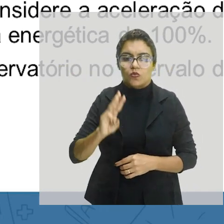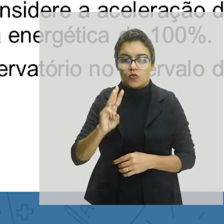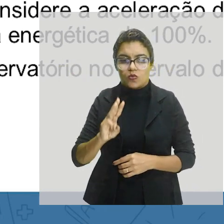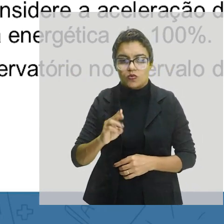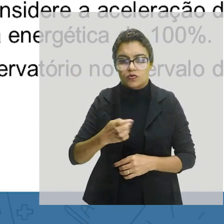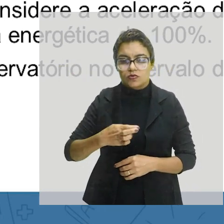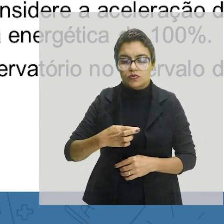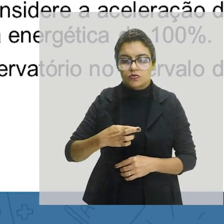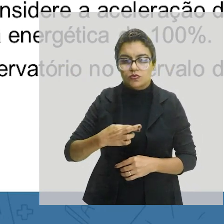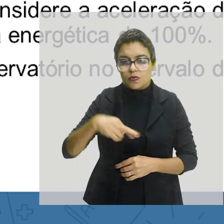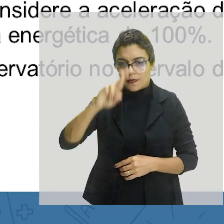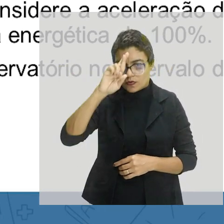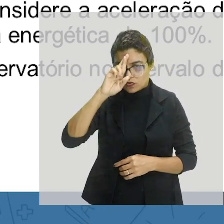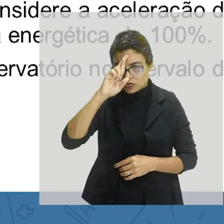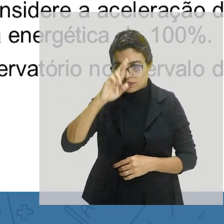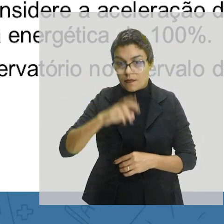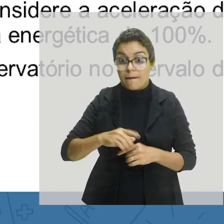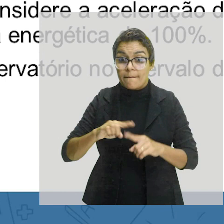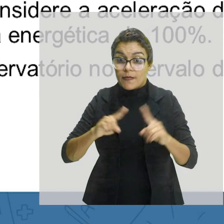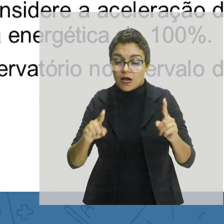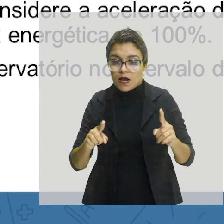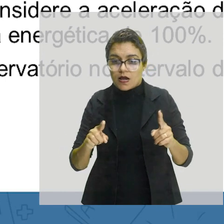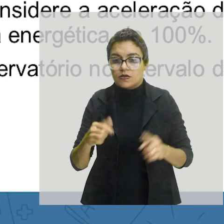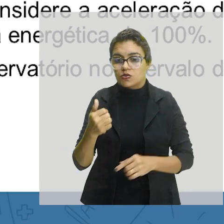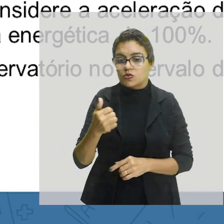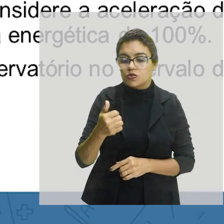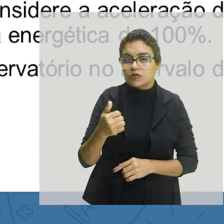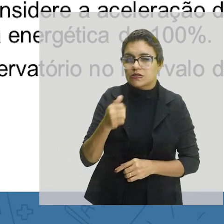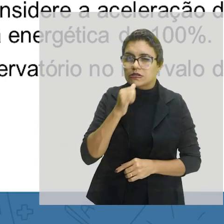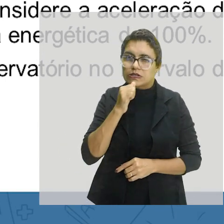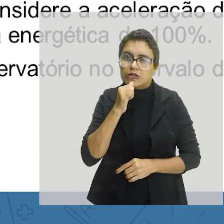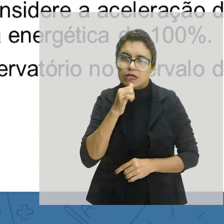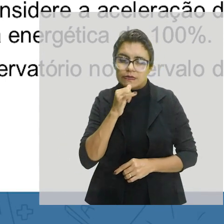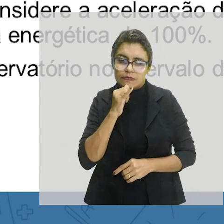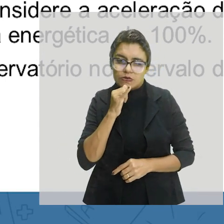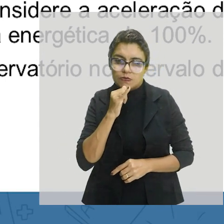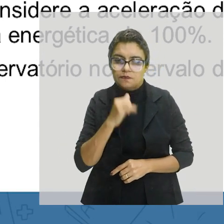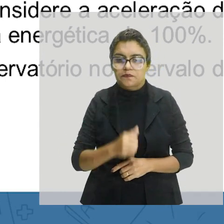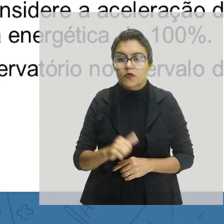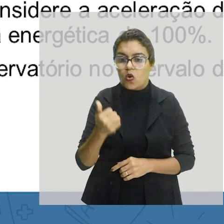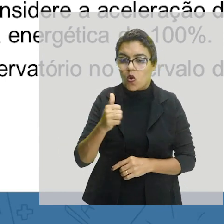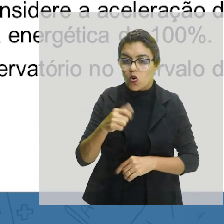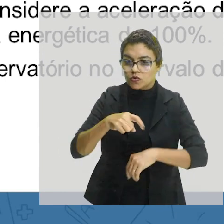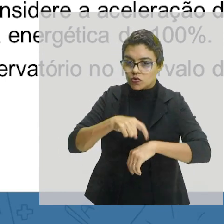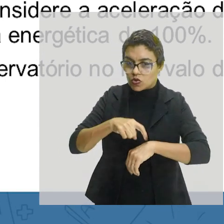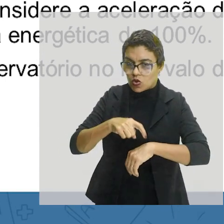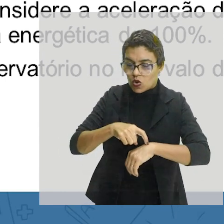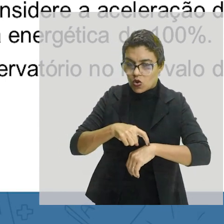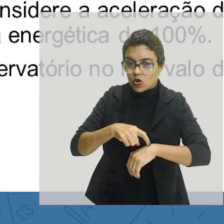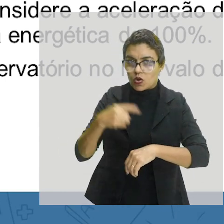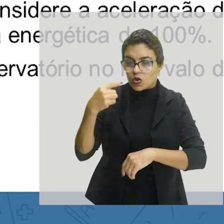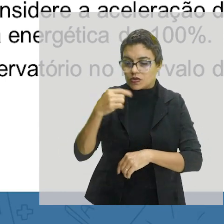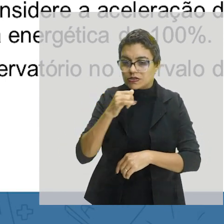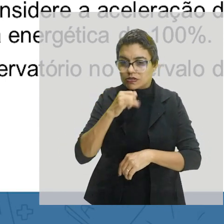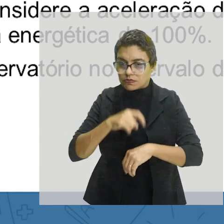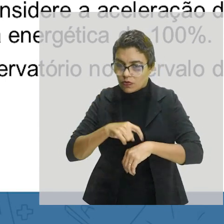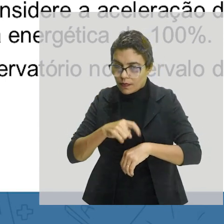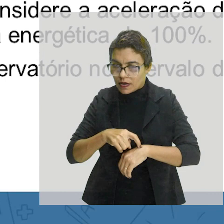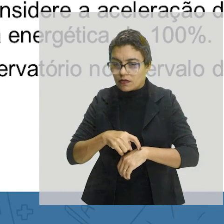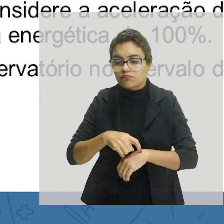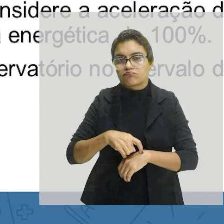entre as 11 horas e 30 minutos e 12 horas e 30 minutos, disponibiliza uma potência média de 50